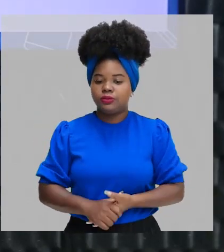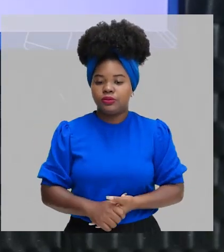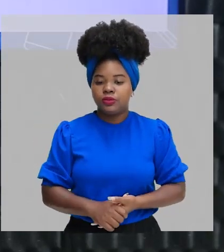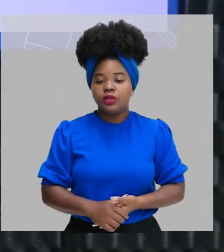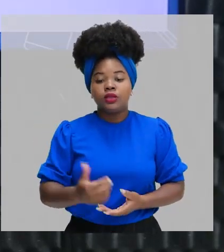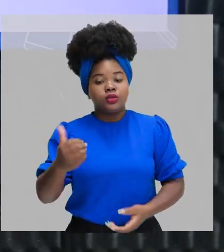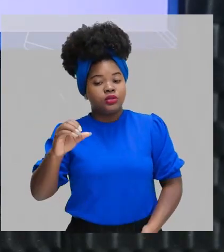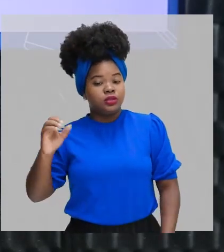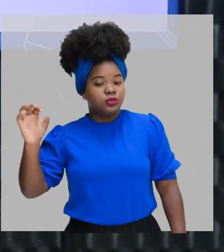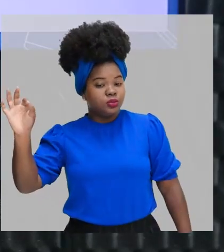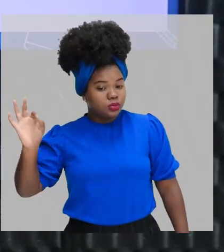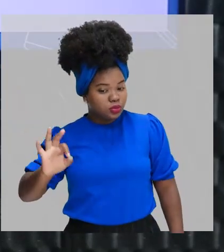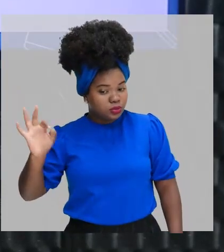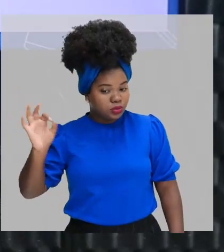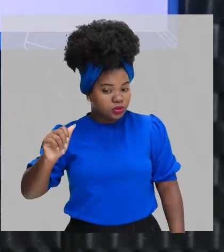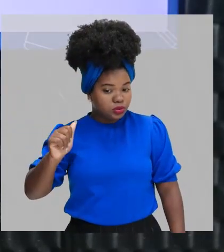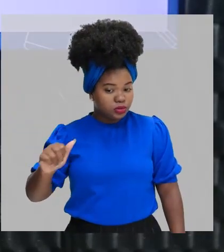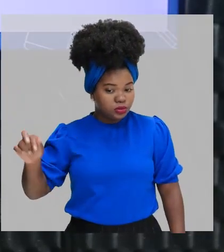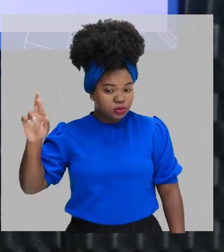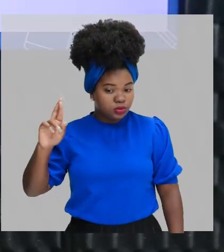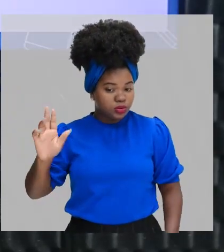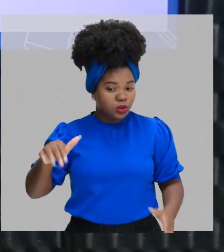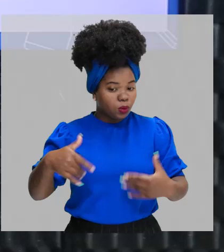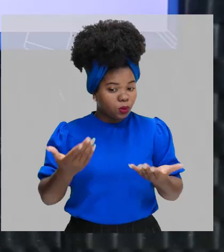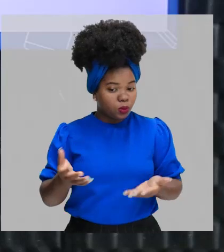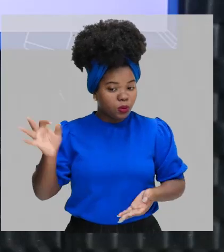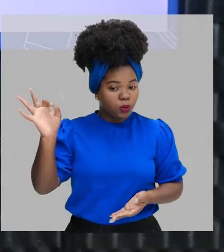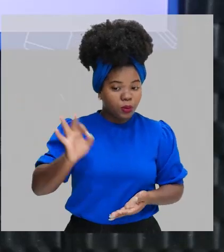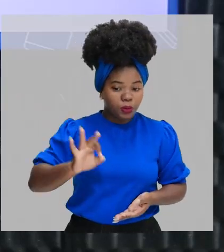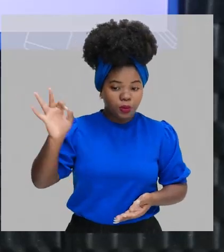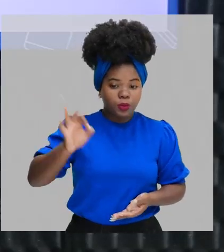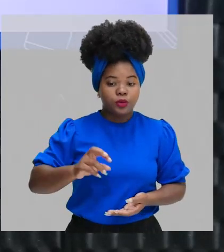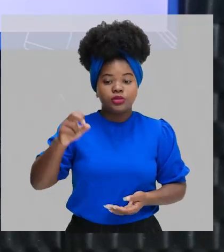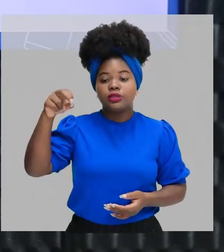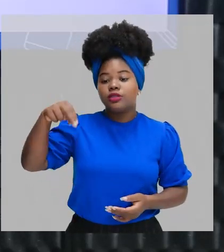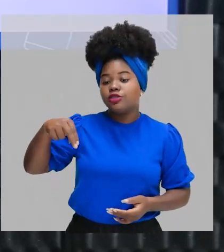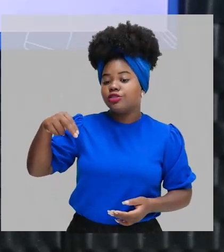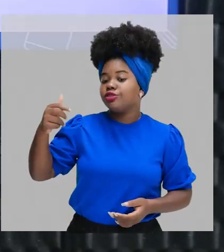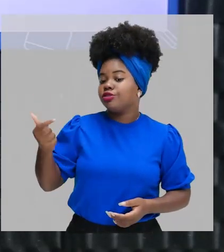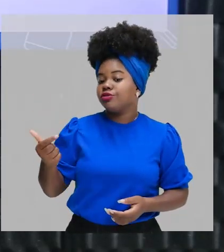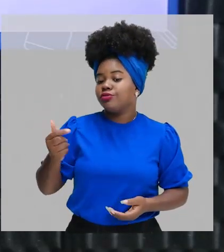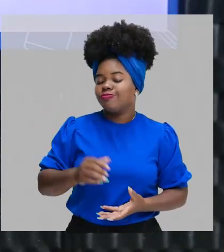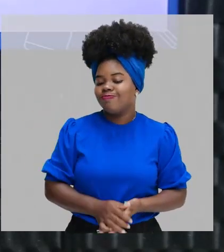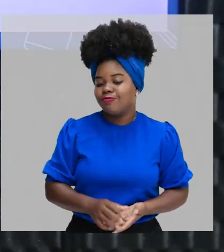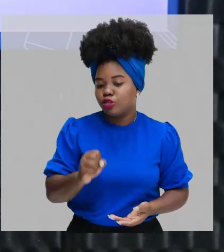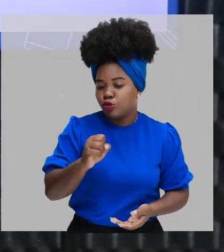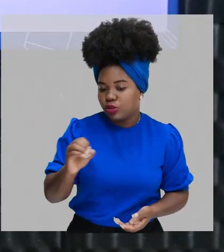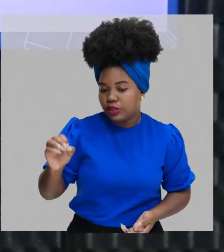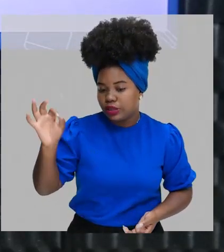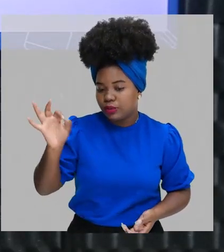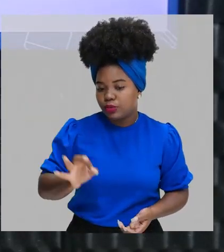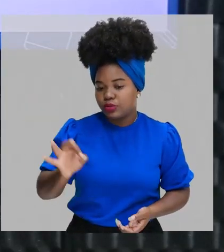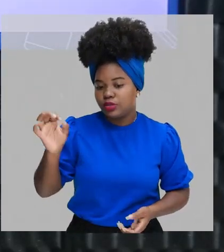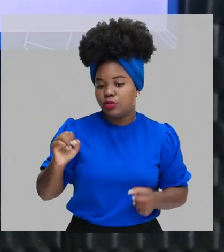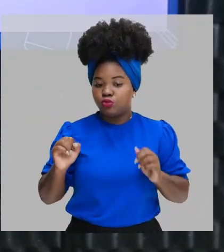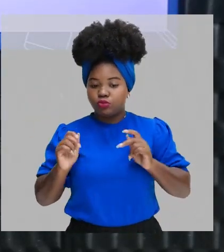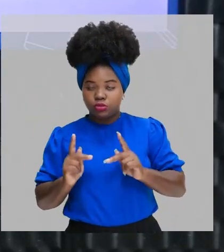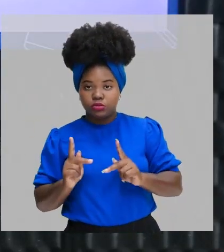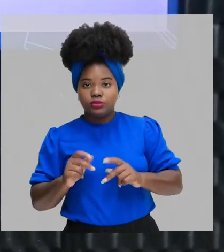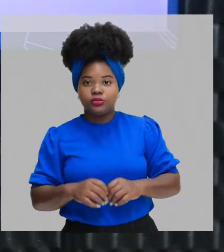ar atmosférico, ok? Qual é a porcentagem de nitrogênio? 80%, tudo